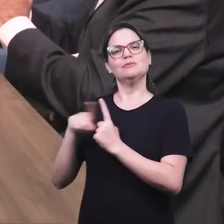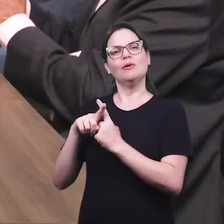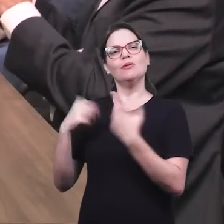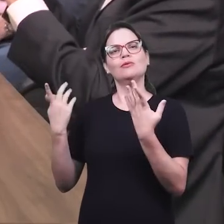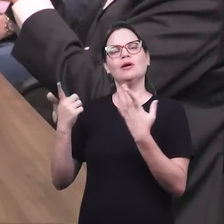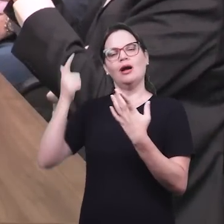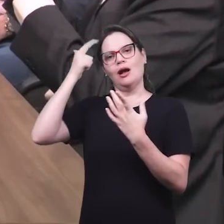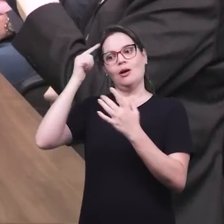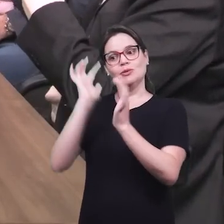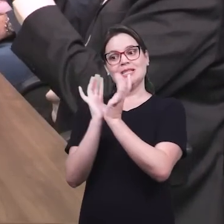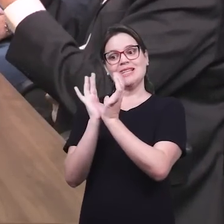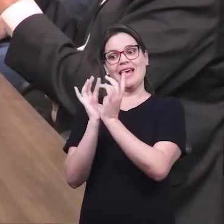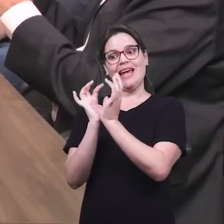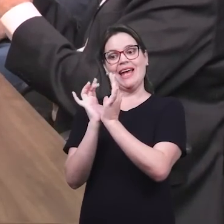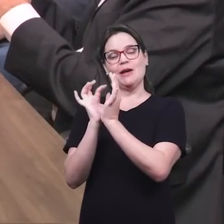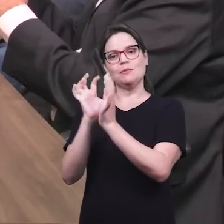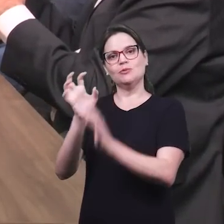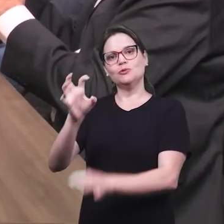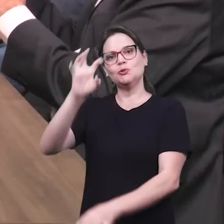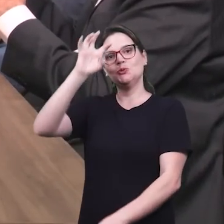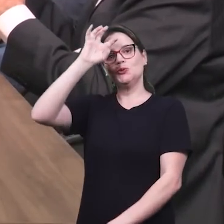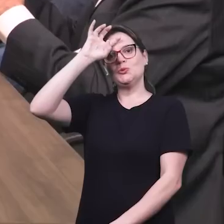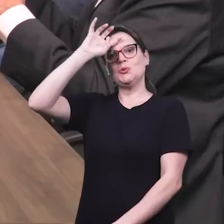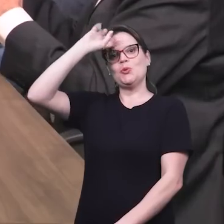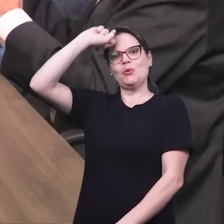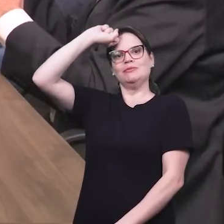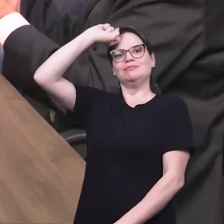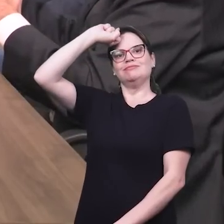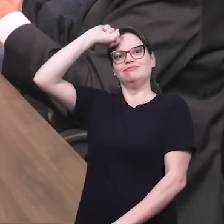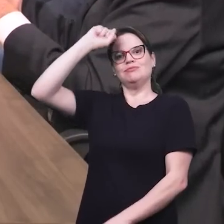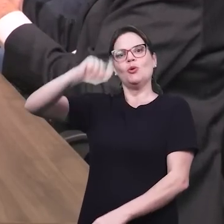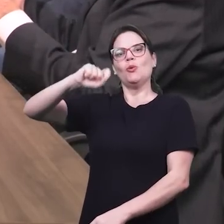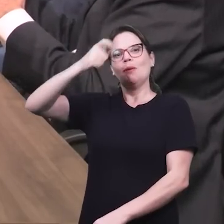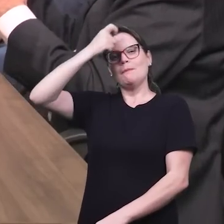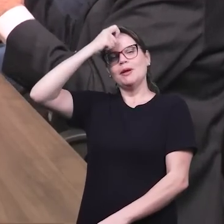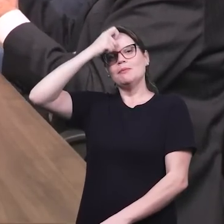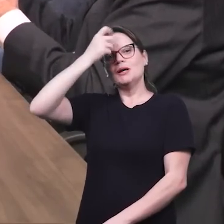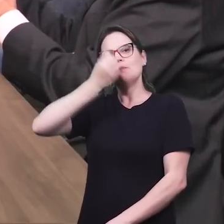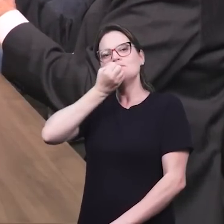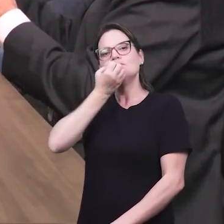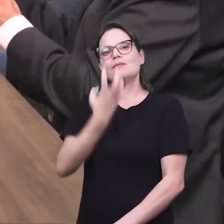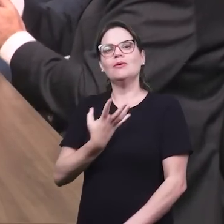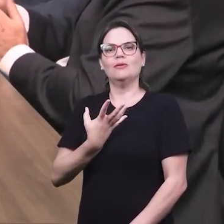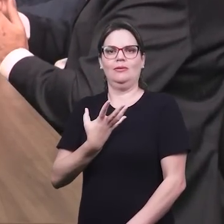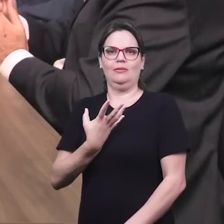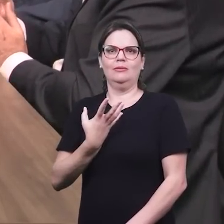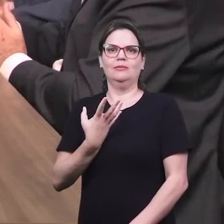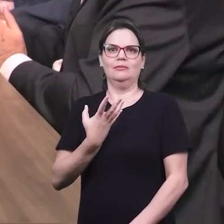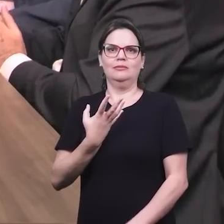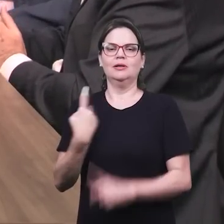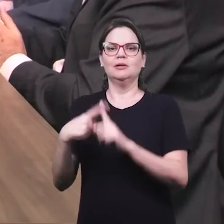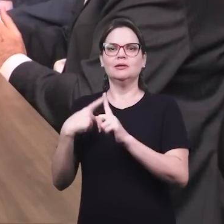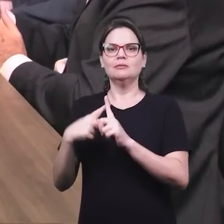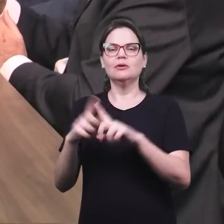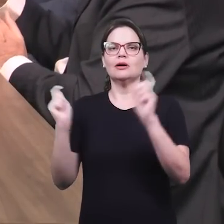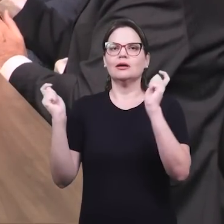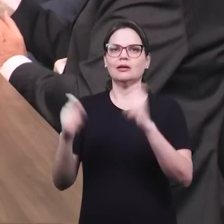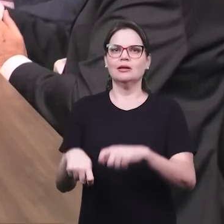agradável, o cérebro vai guardar na memória aquela situação toda em que